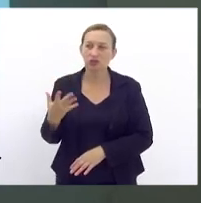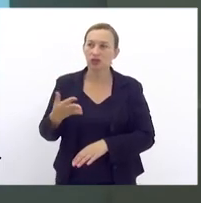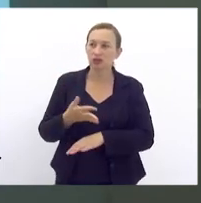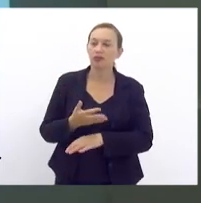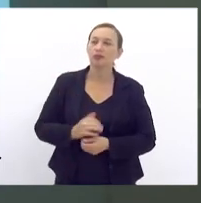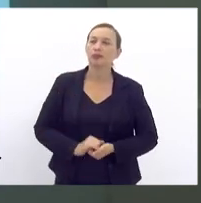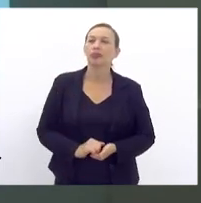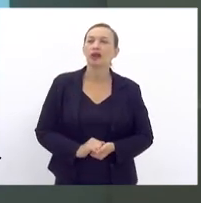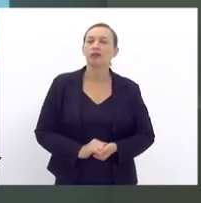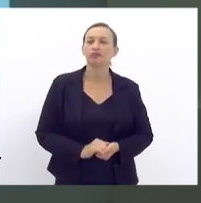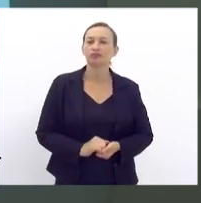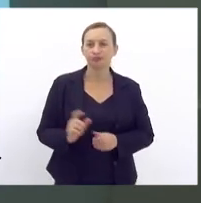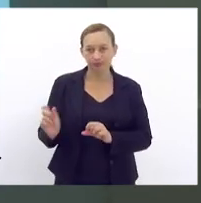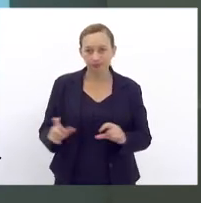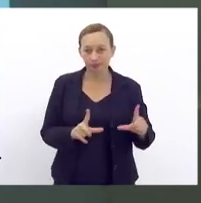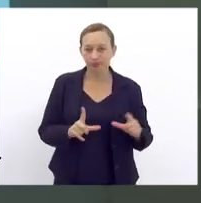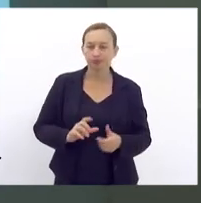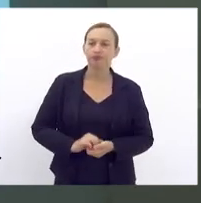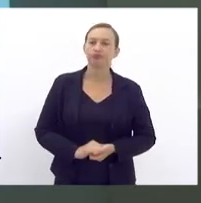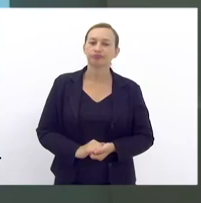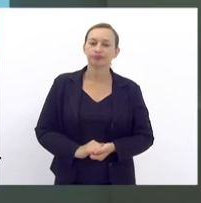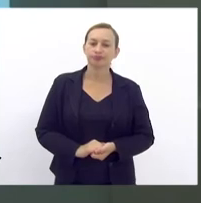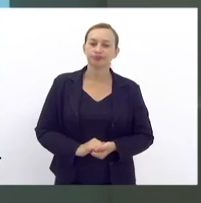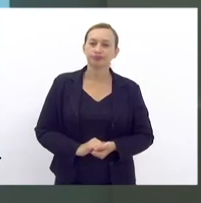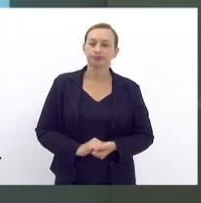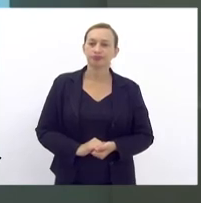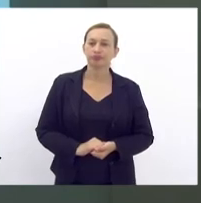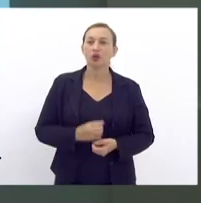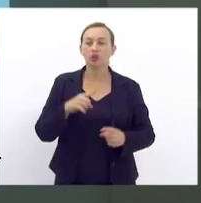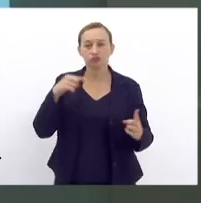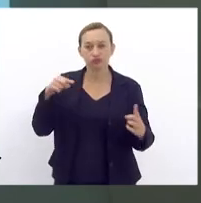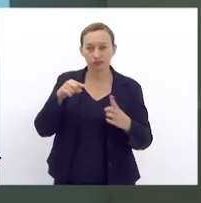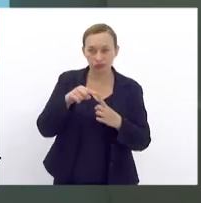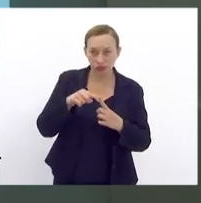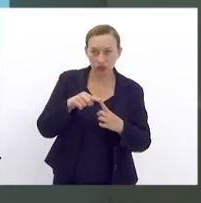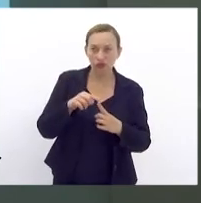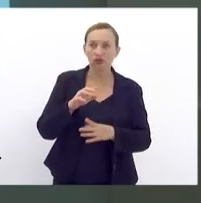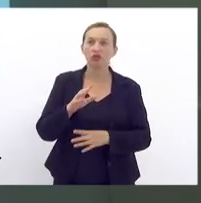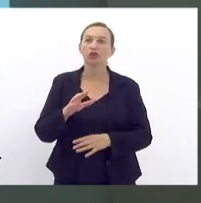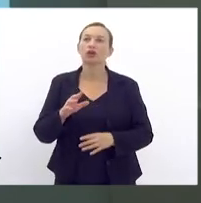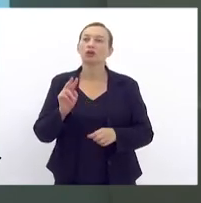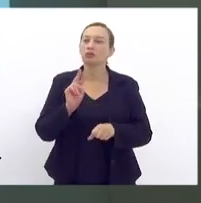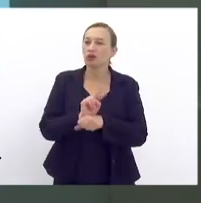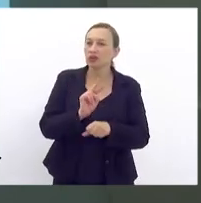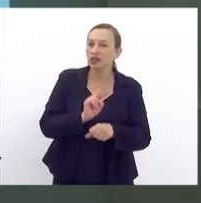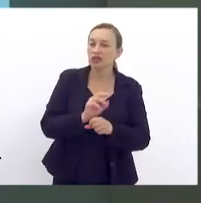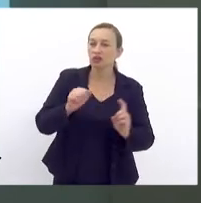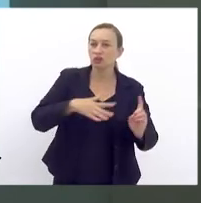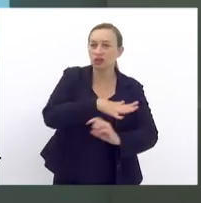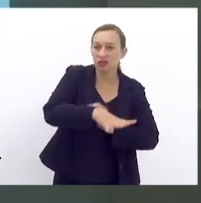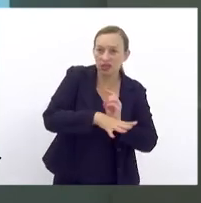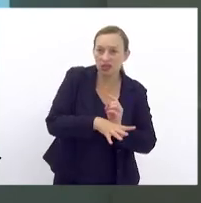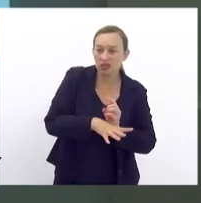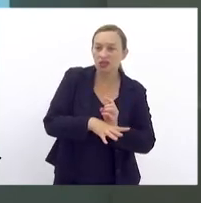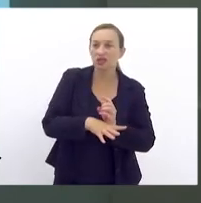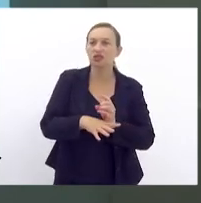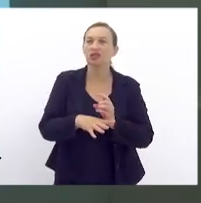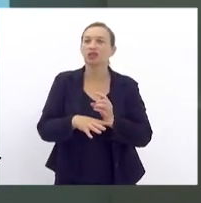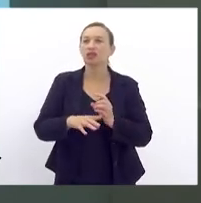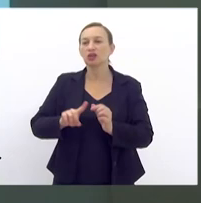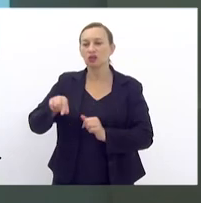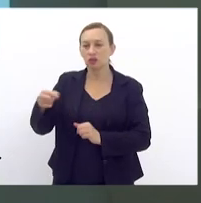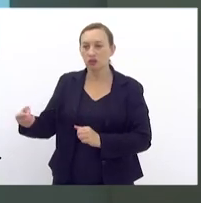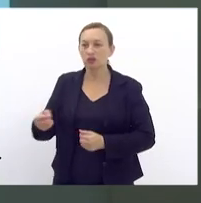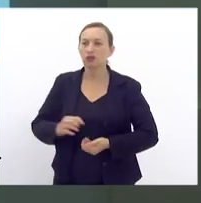pode passar por favor bom esses são os objetivos promover proteção social desenvolver as competências etc